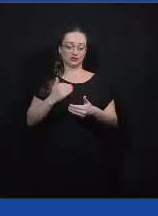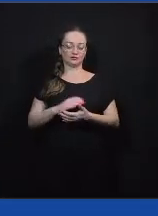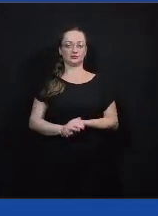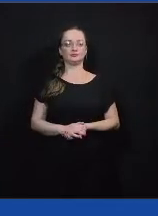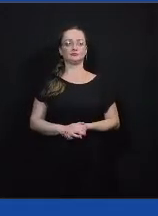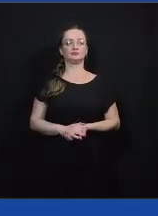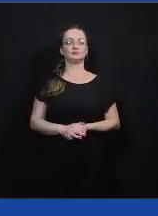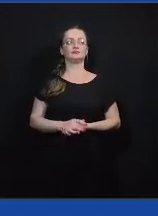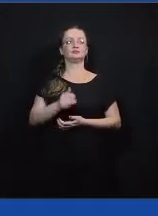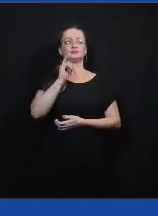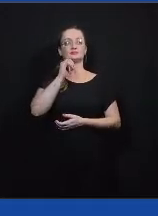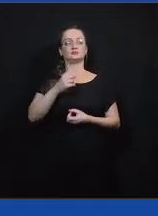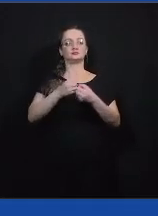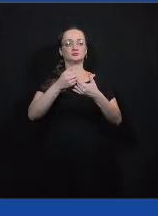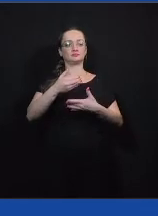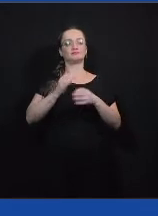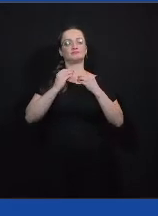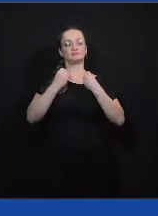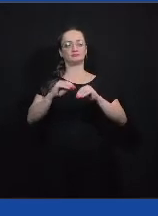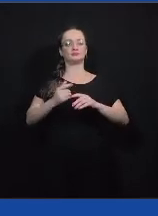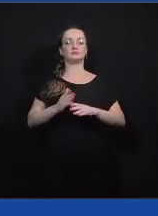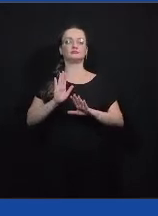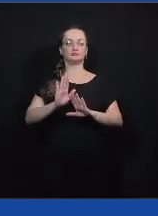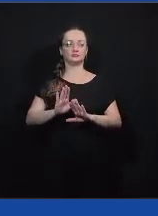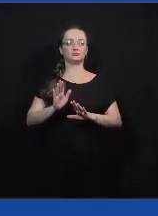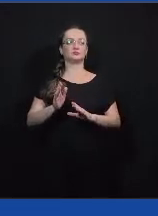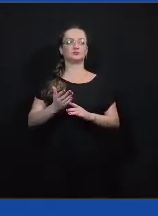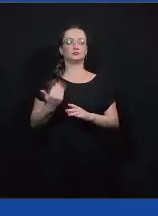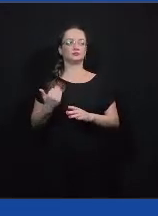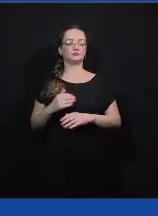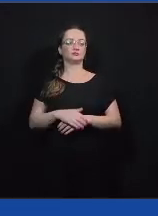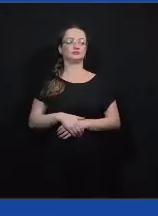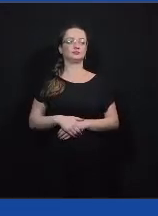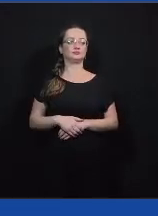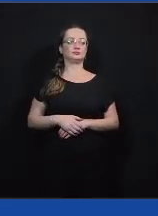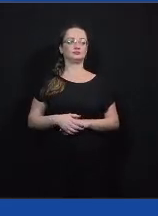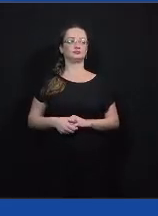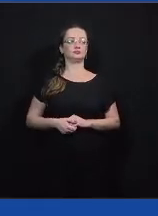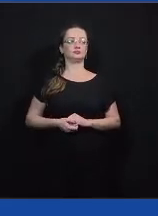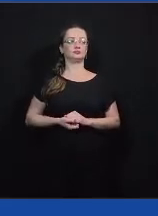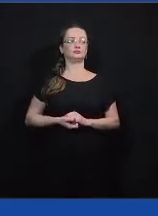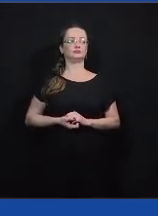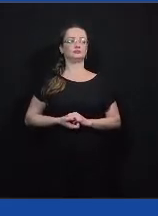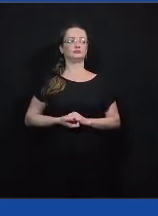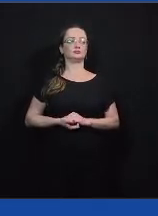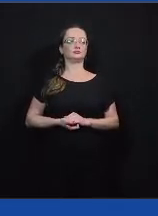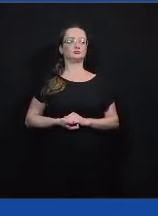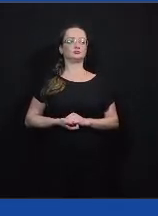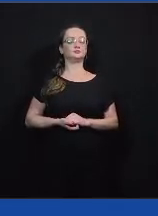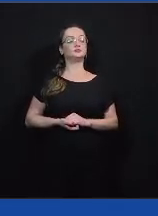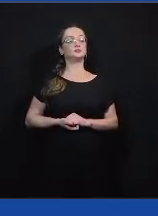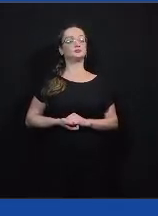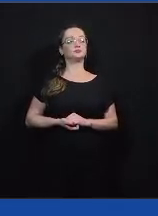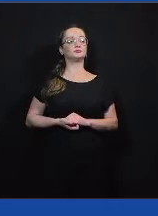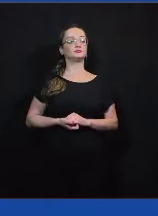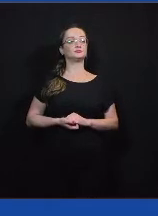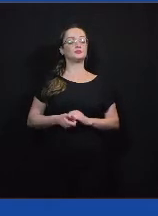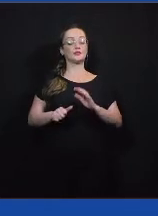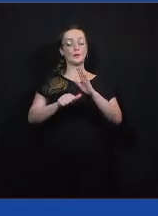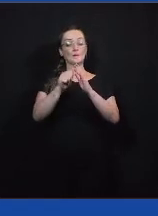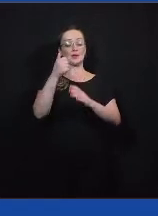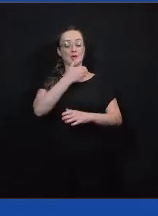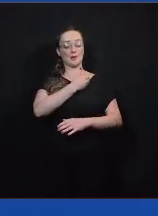falou aqueles que os sete ia mandar então de tarde beleza deixa 200 então o vá primeiro